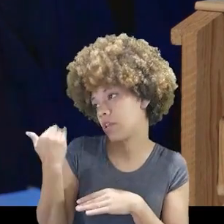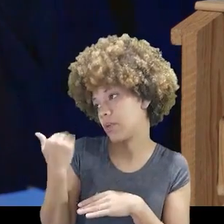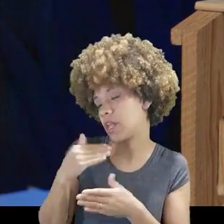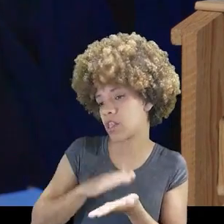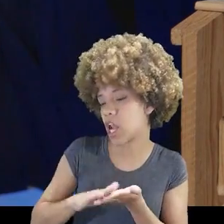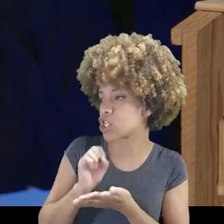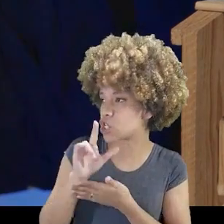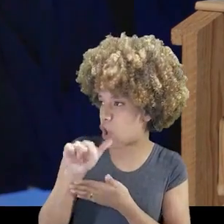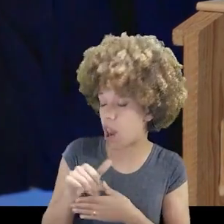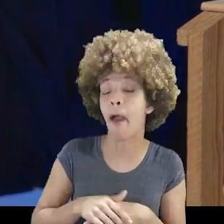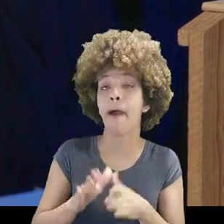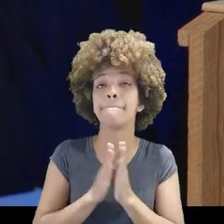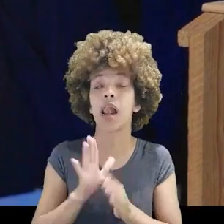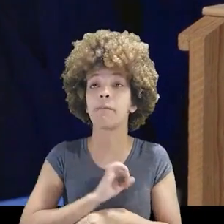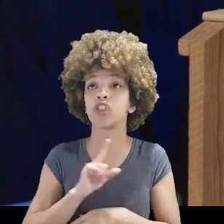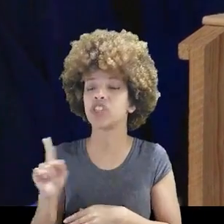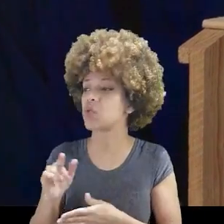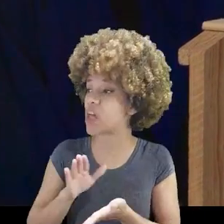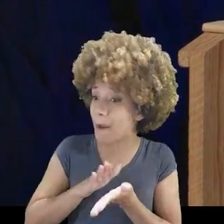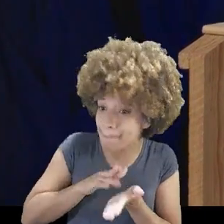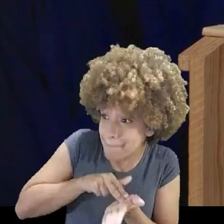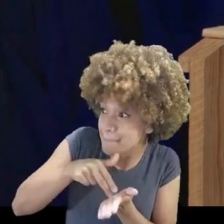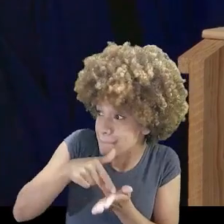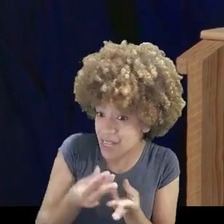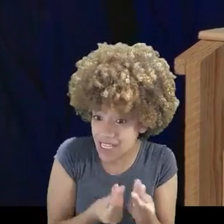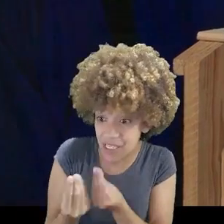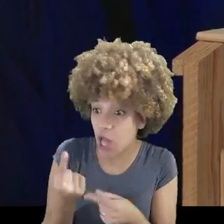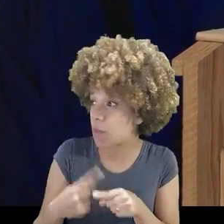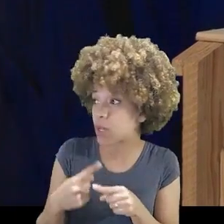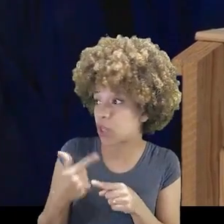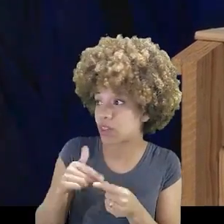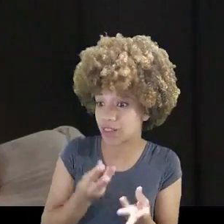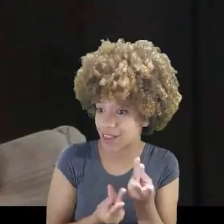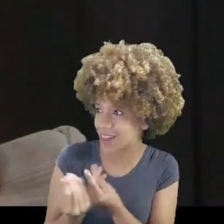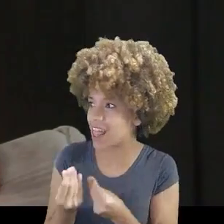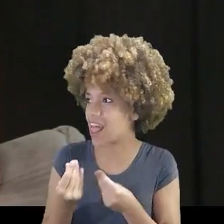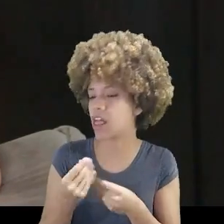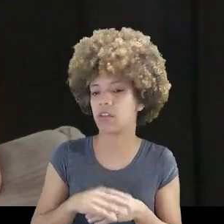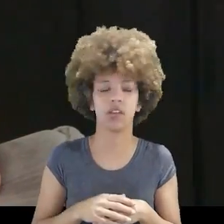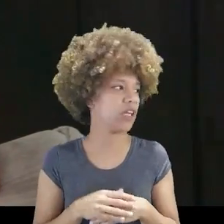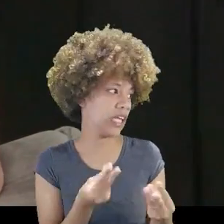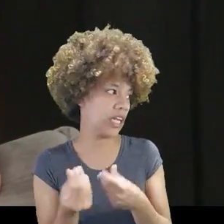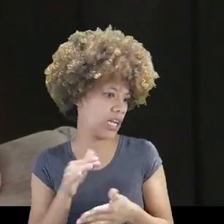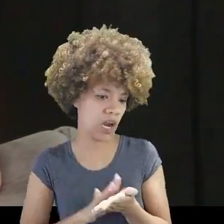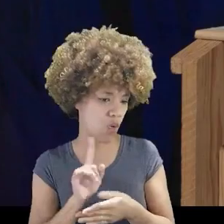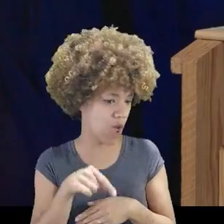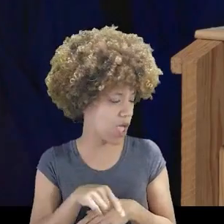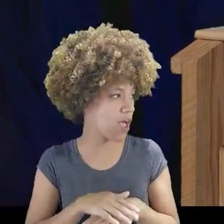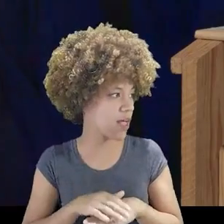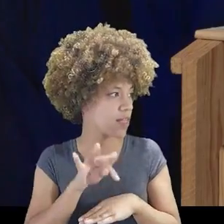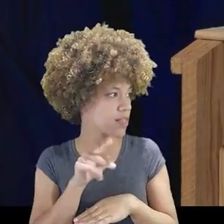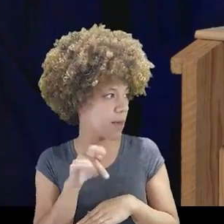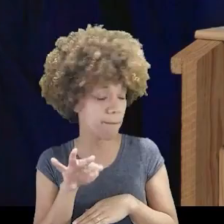antigamente era de sola pelo amor de Deus pisa na terra porque você não está mais na terra e na terra não é isso daqui não é